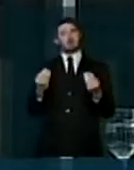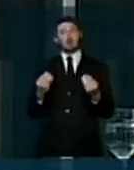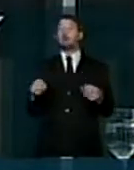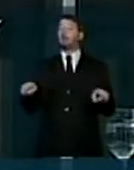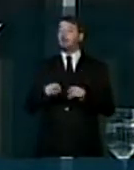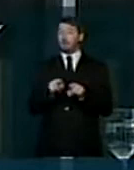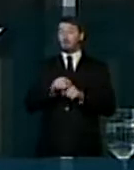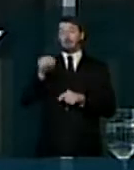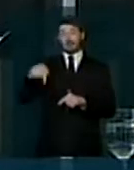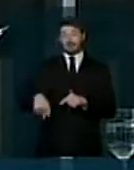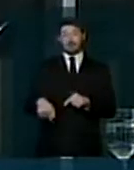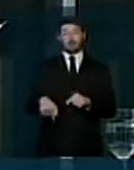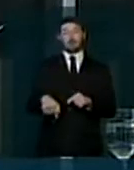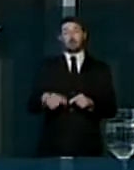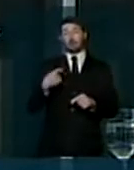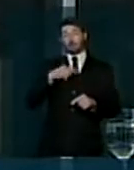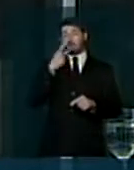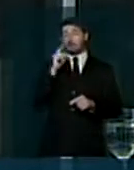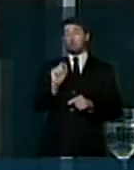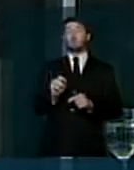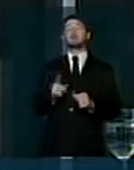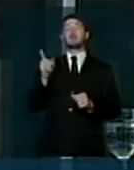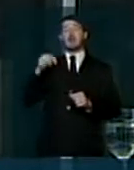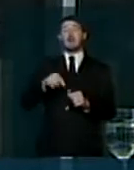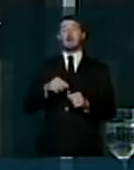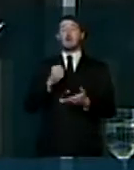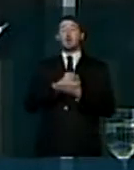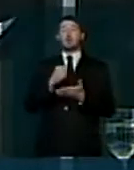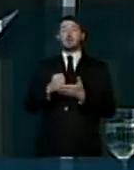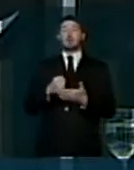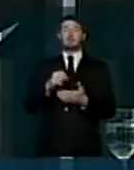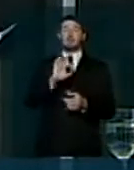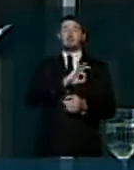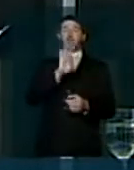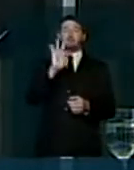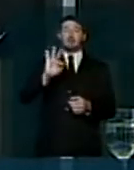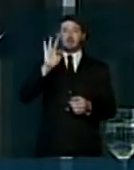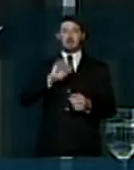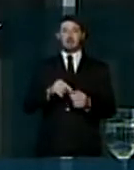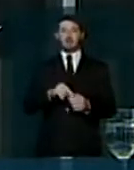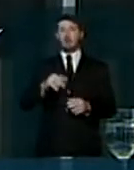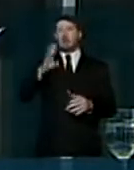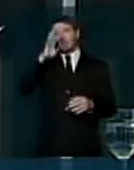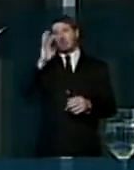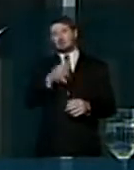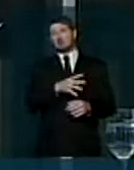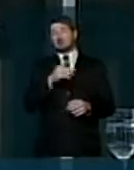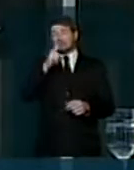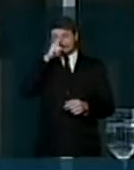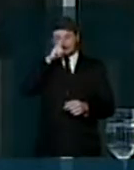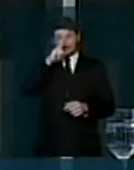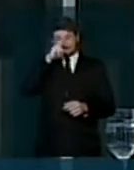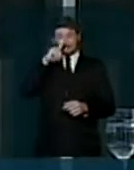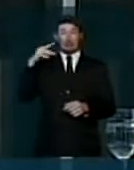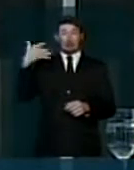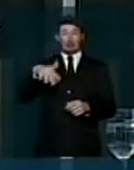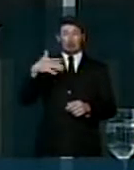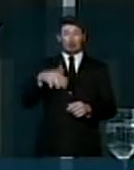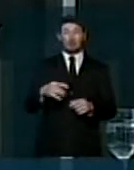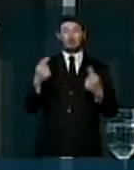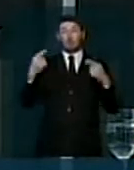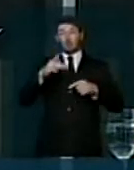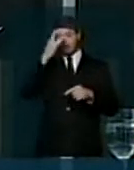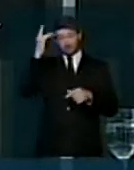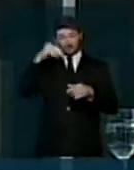presidente, que nós abordamos, foi a terceirização da Polícia Federal. Denúncias graves contra agentes da